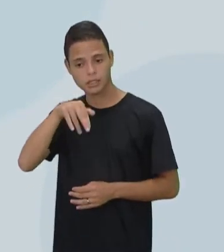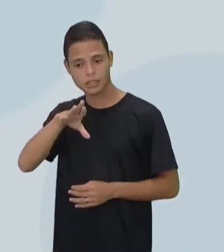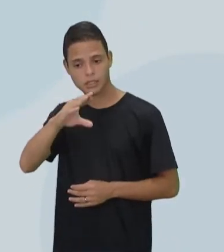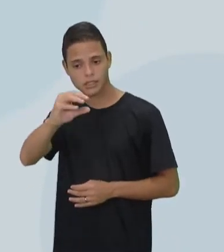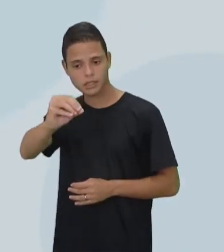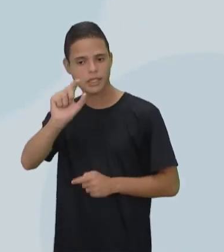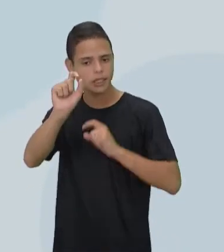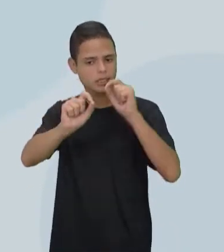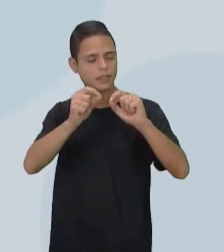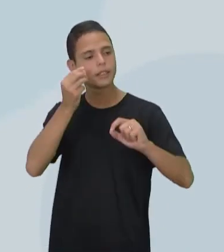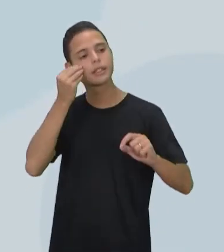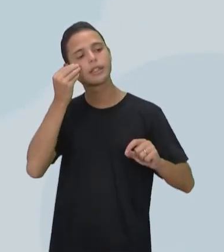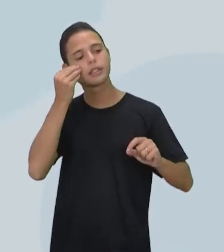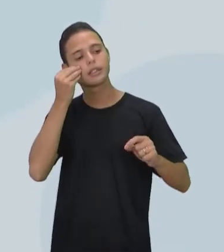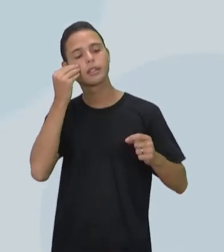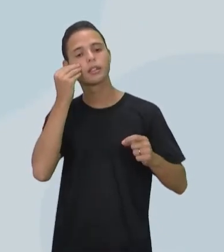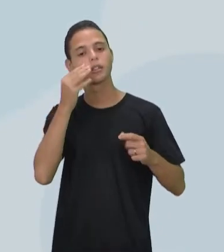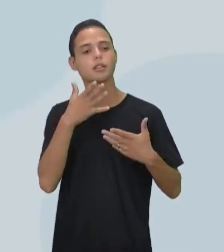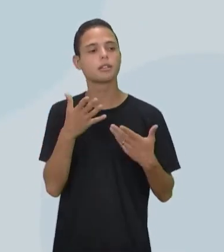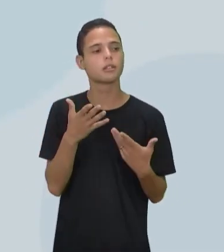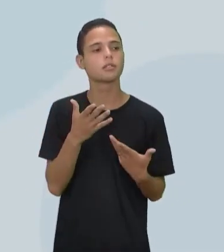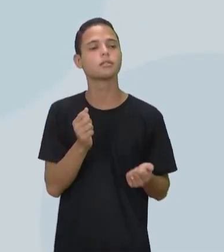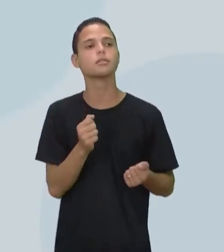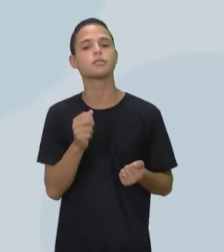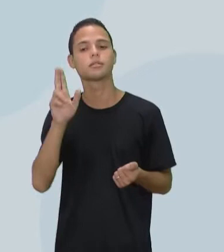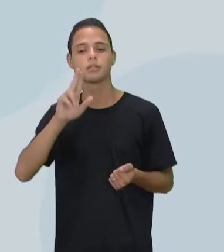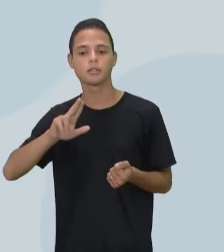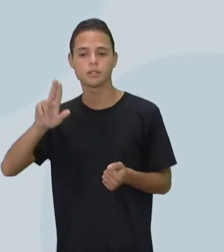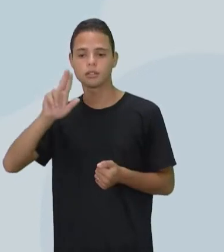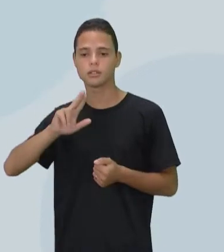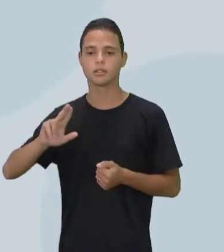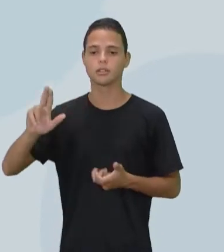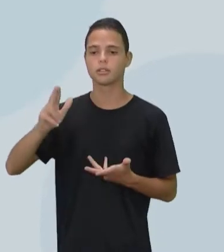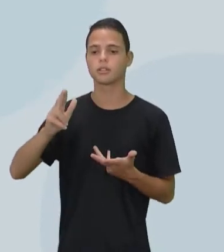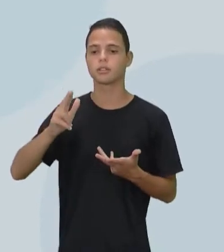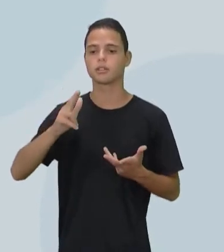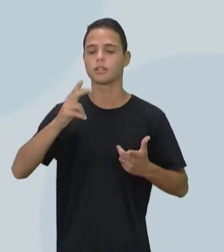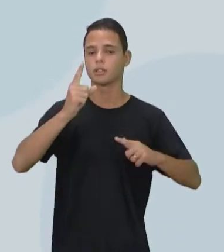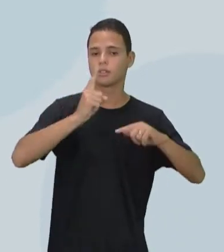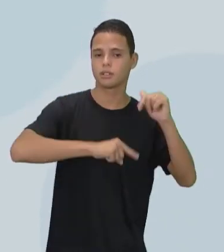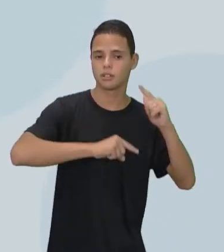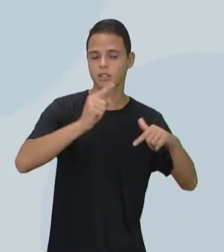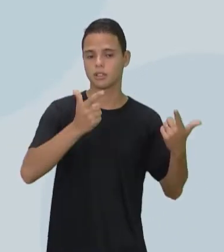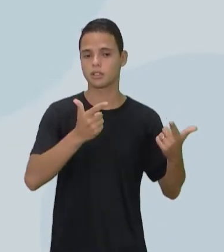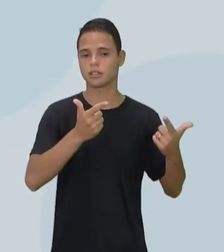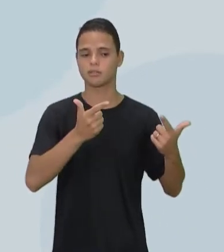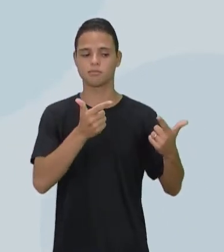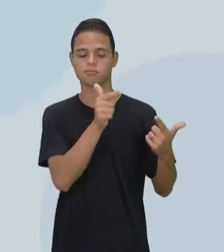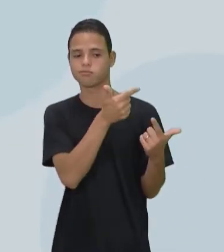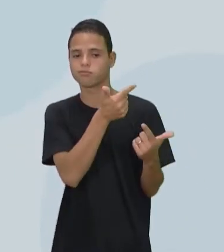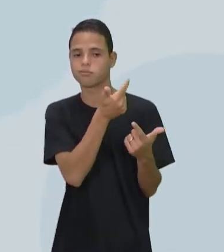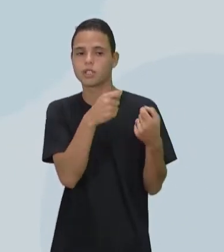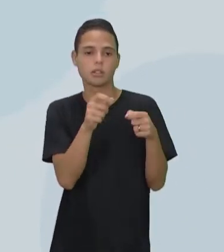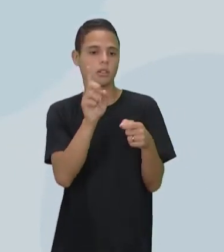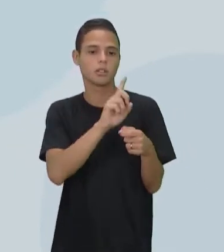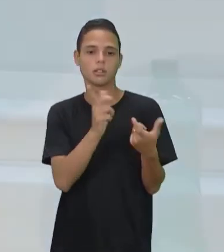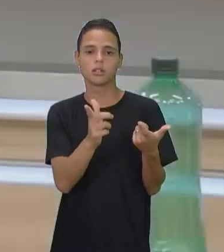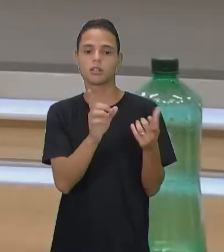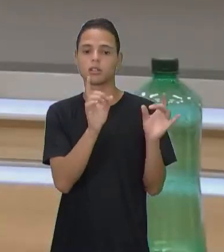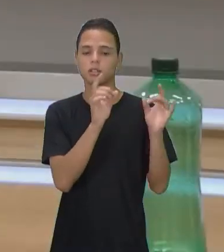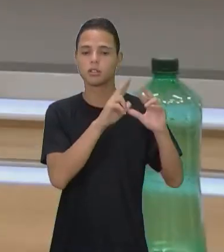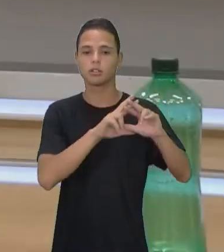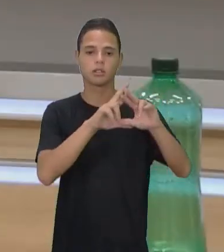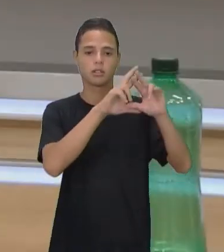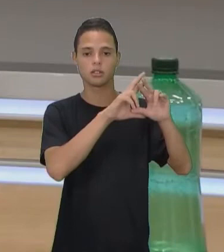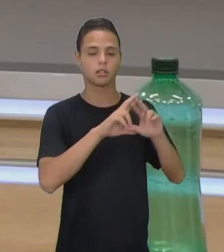buscam apenas receber material, né, lixo não reciclável. Nossa, mas por quê? Porque o